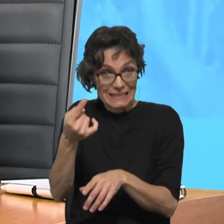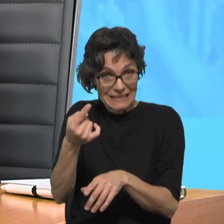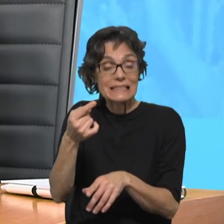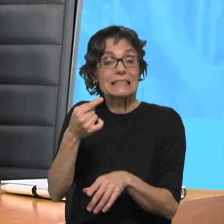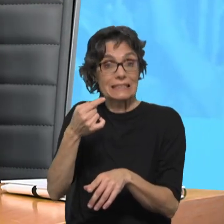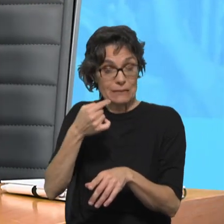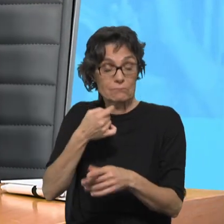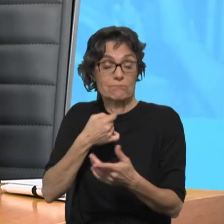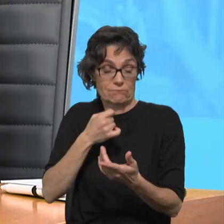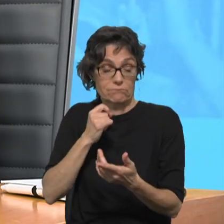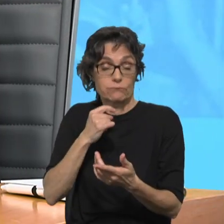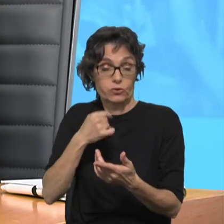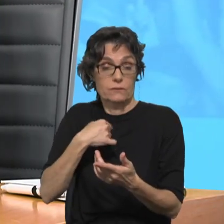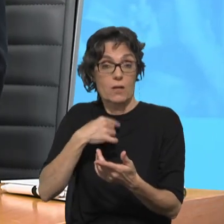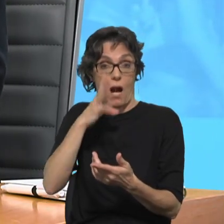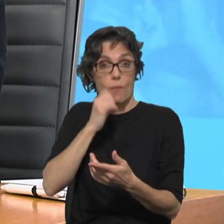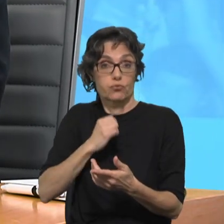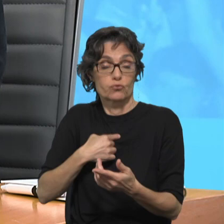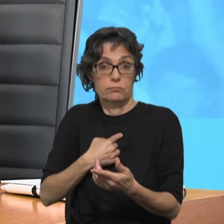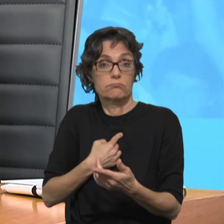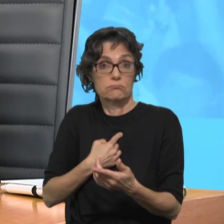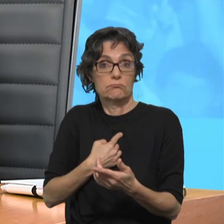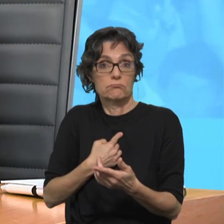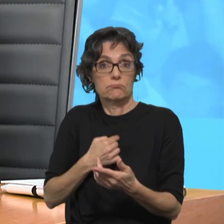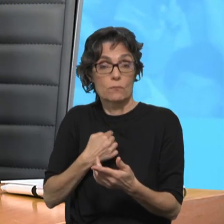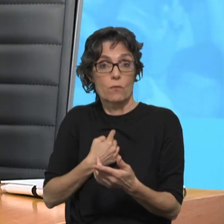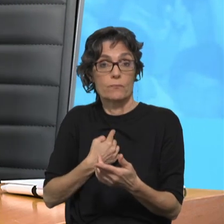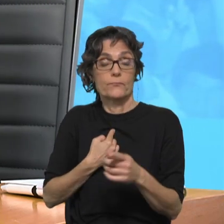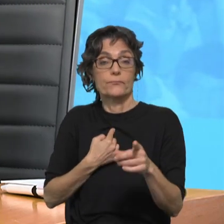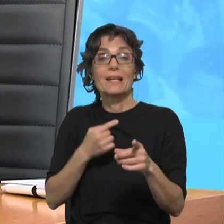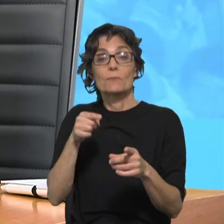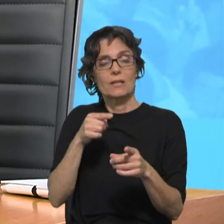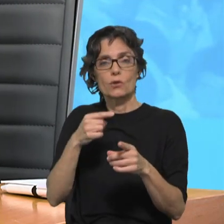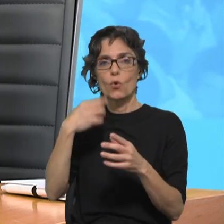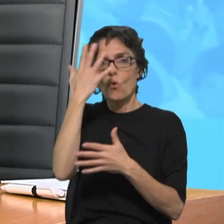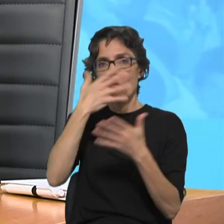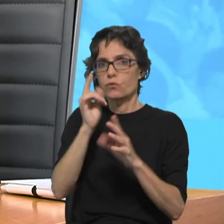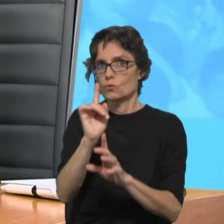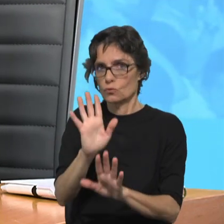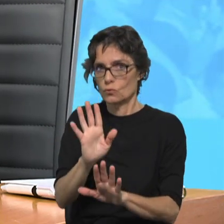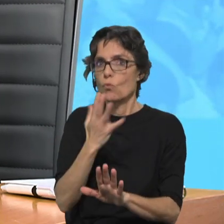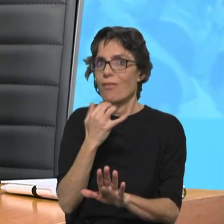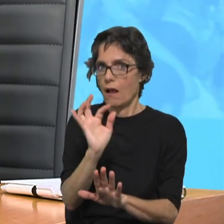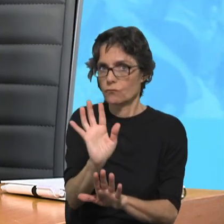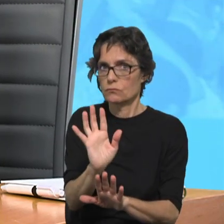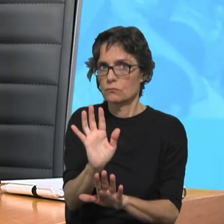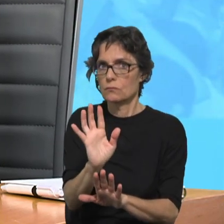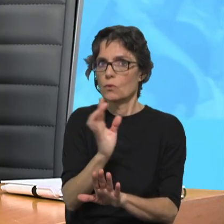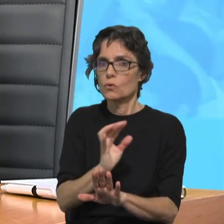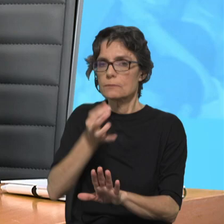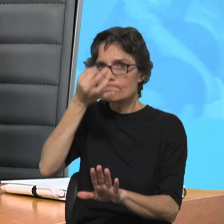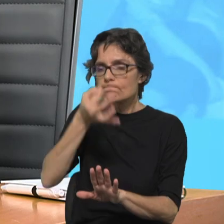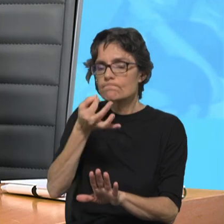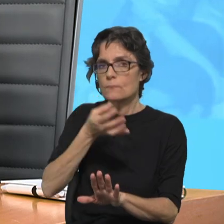abusadas. Portanto, e aqui temos que ter sempre muito cuidado para não confundirmos, para sermos rigorosos